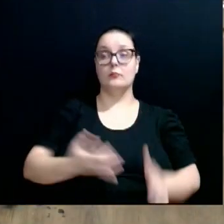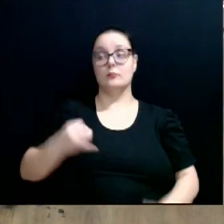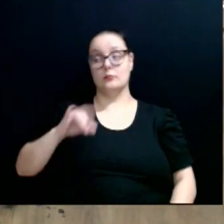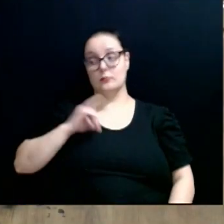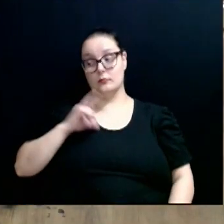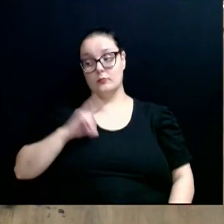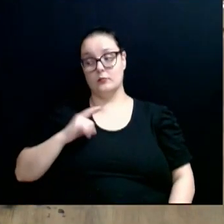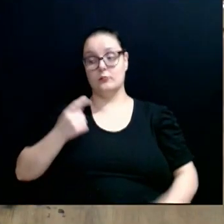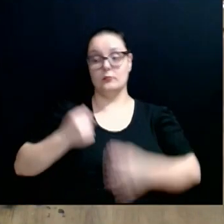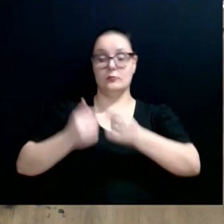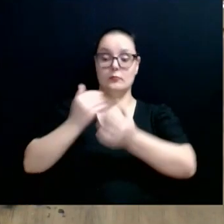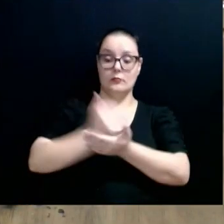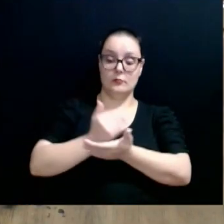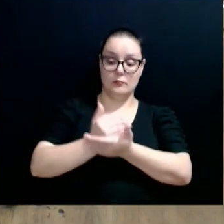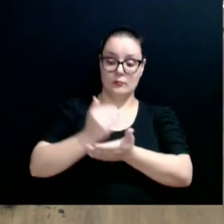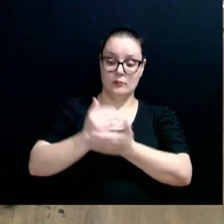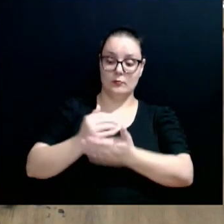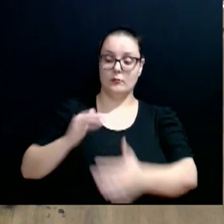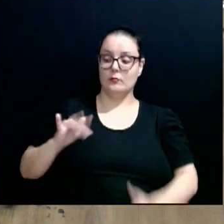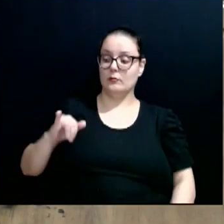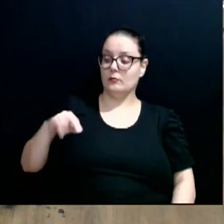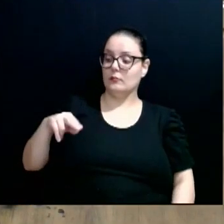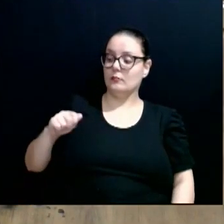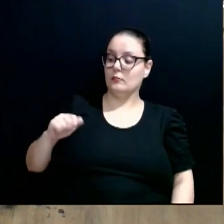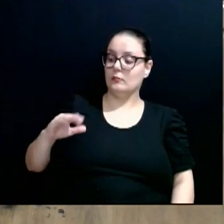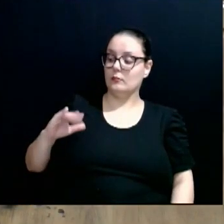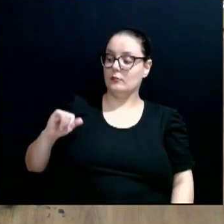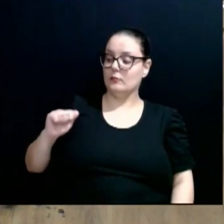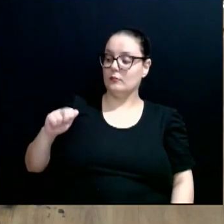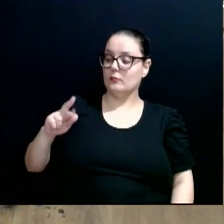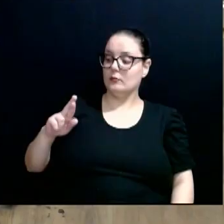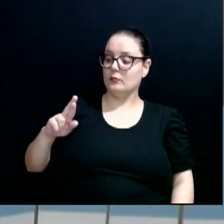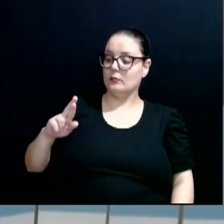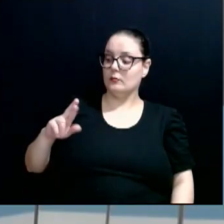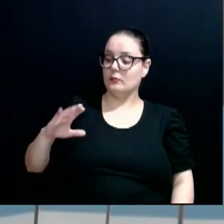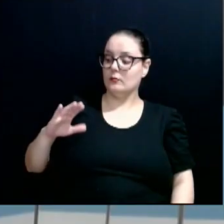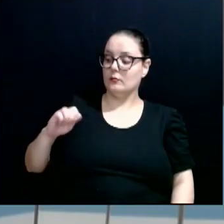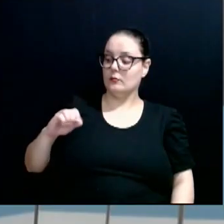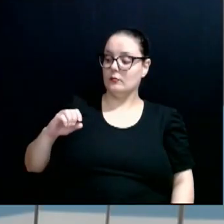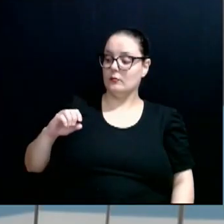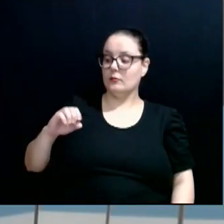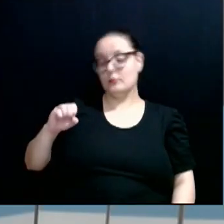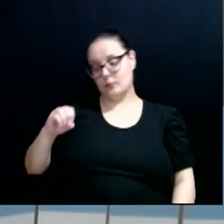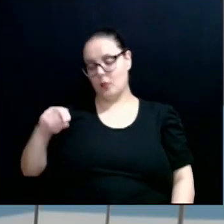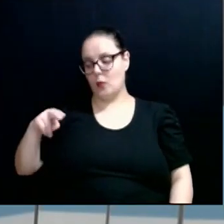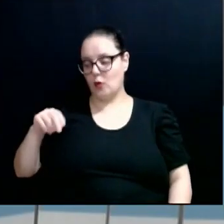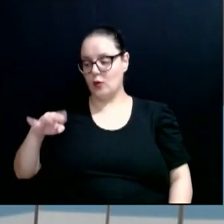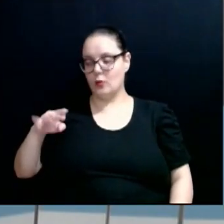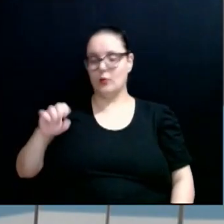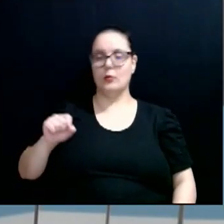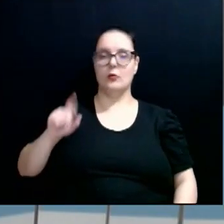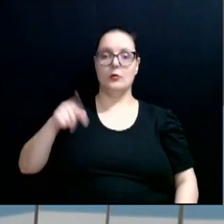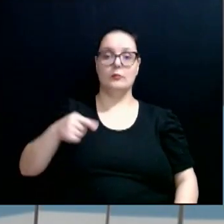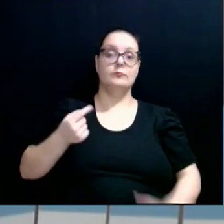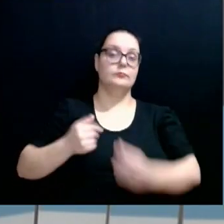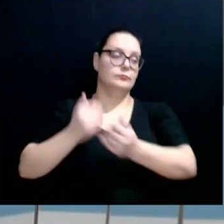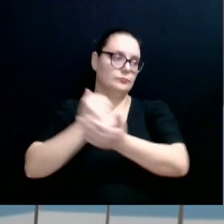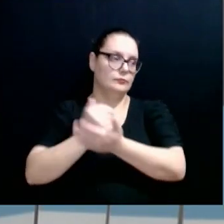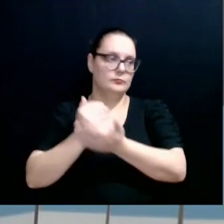carros, a gente tem essa possibilidade, sim, mas é financiamento, né? Como eu disse, não é nada